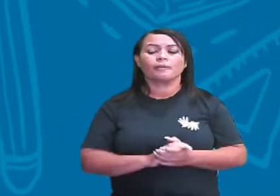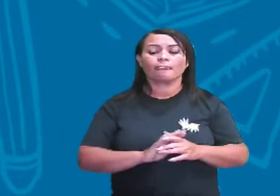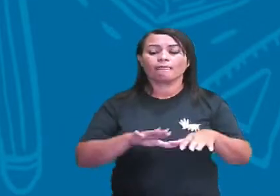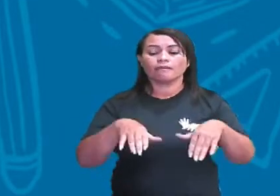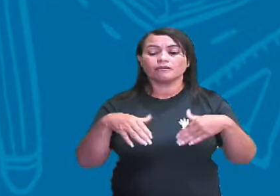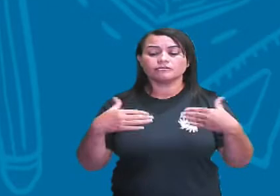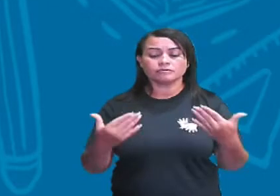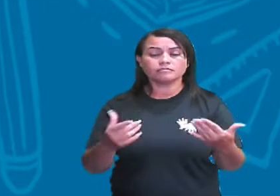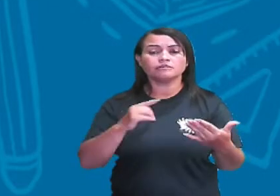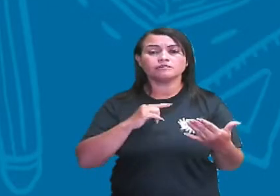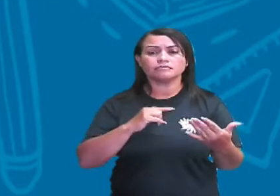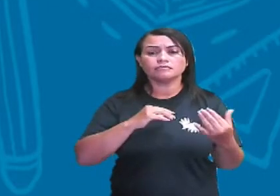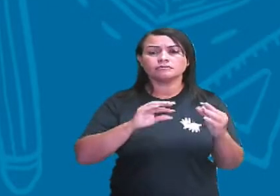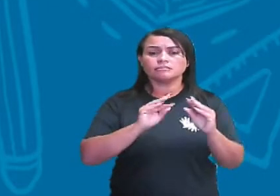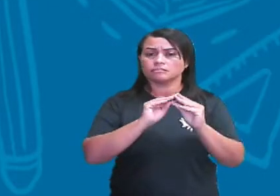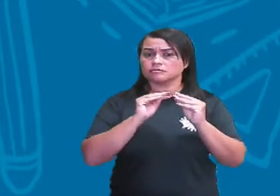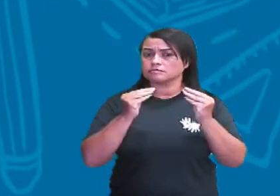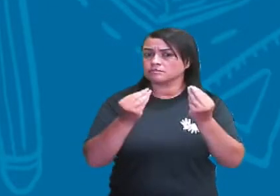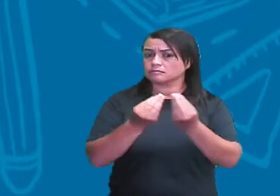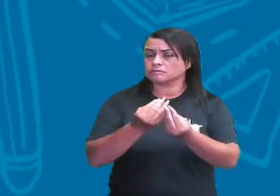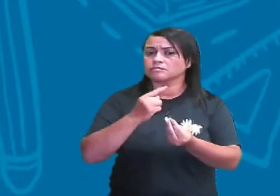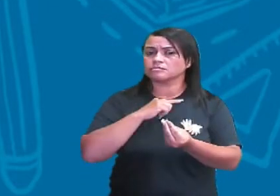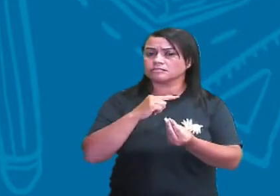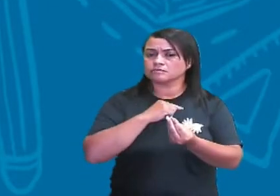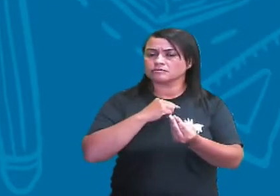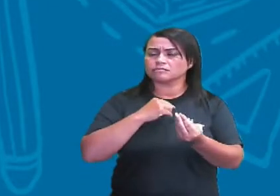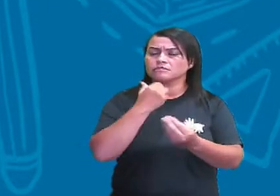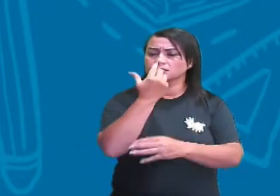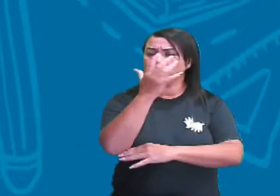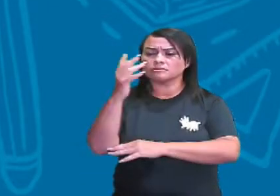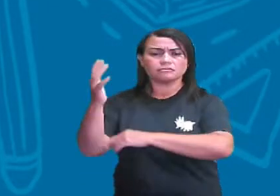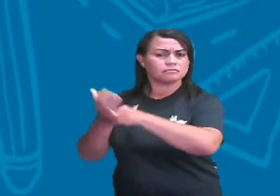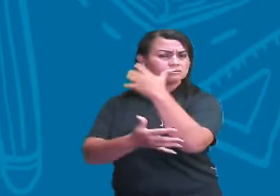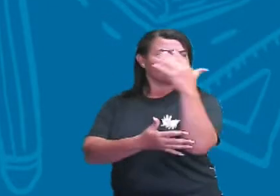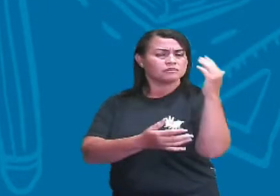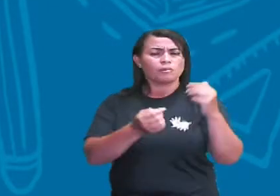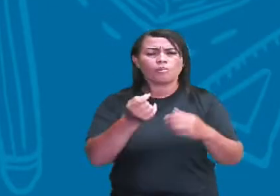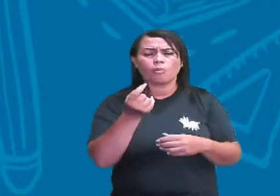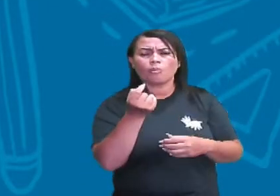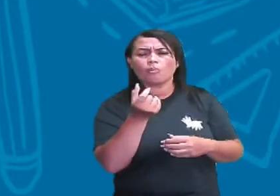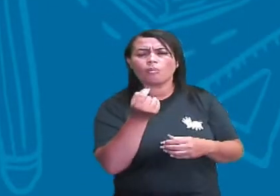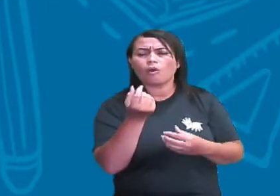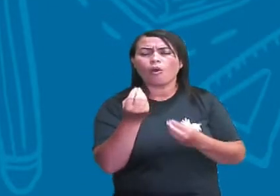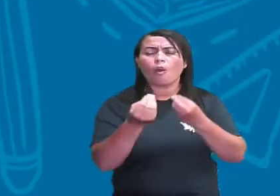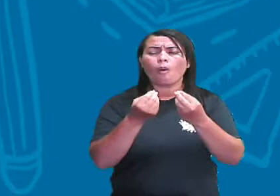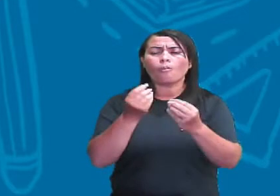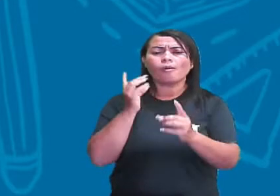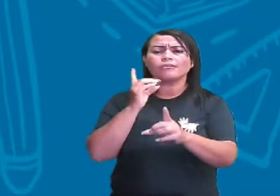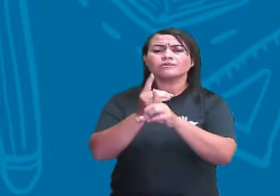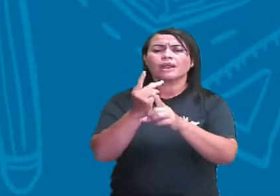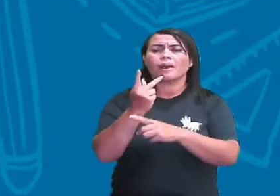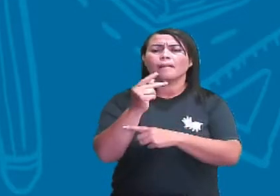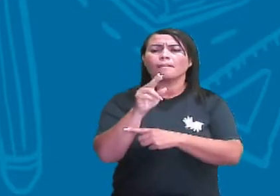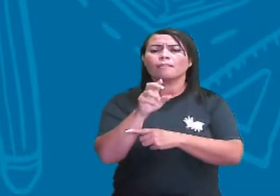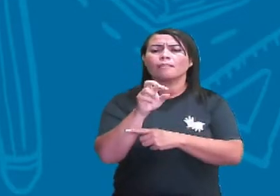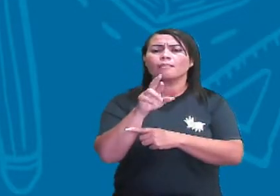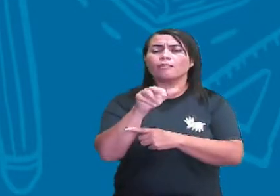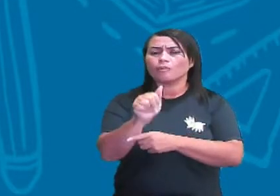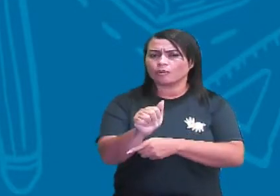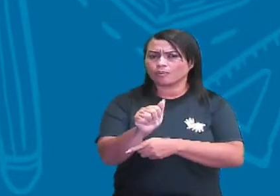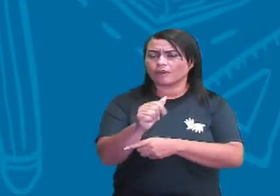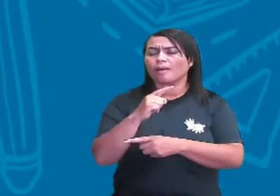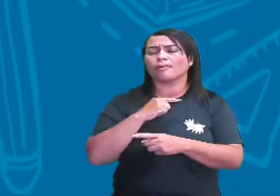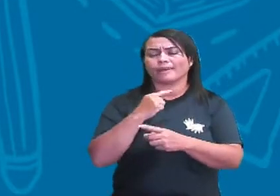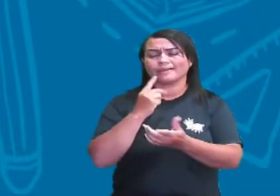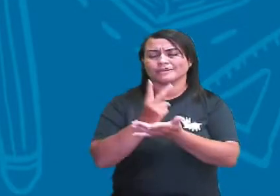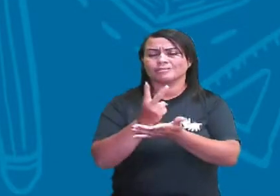Então, as substâncias que existem na natureza raramente são encontradas da forma pura, porque elas são encontradas misturadas com os